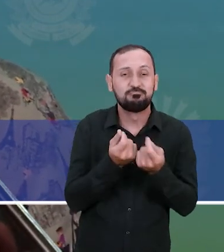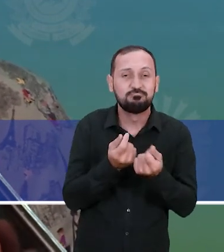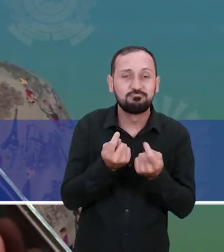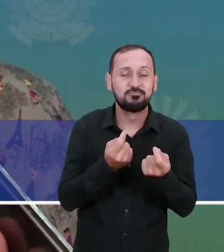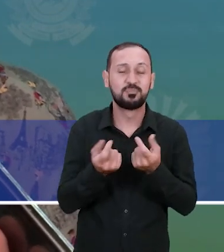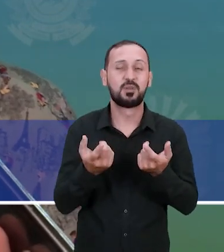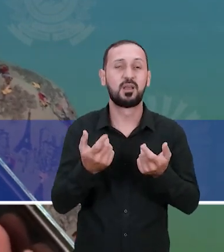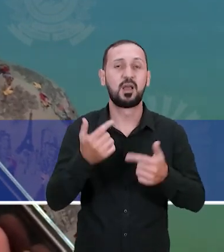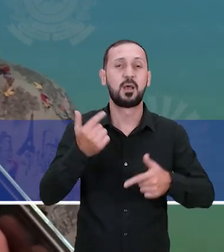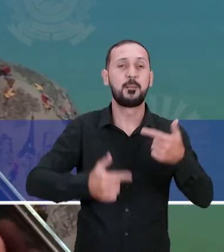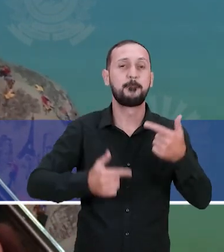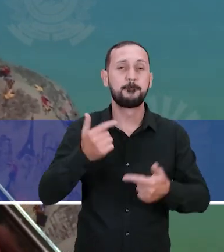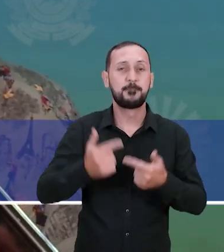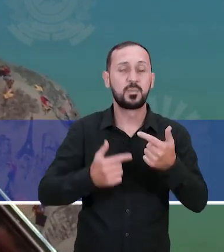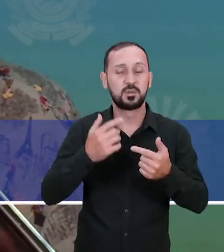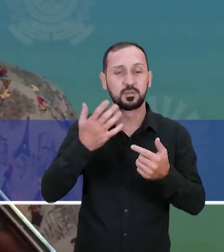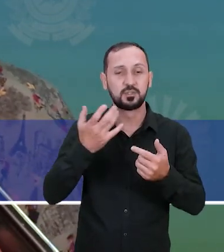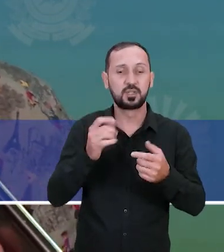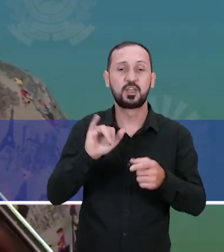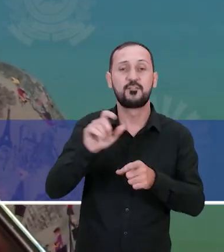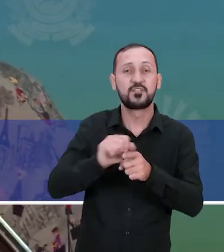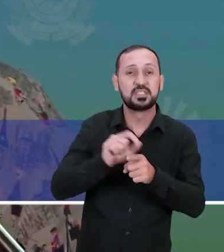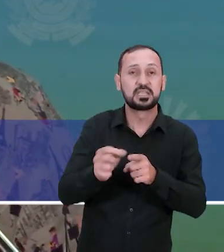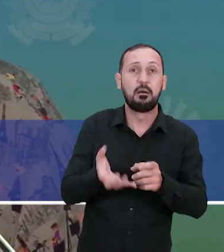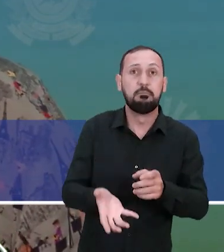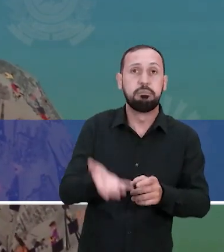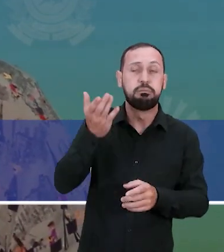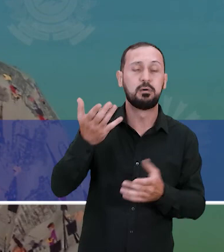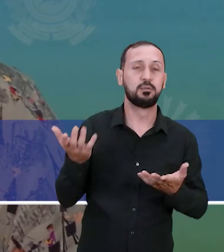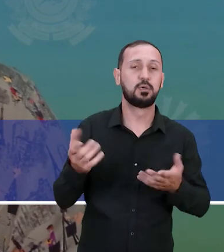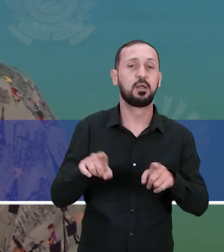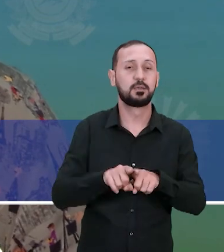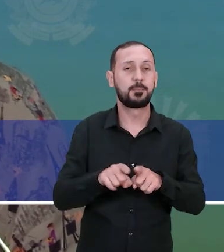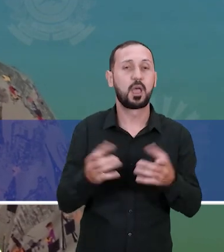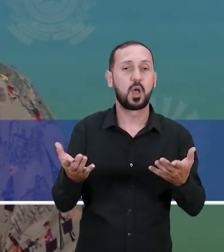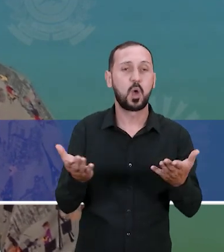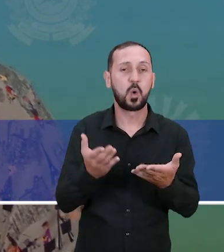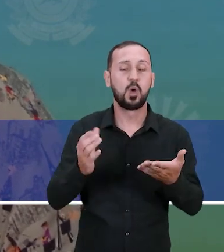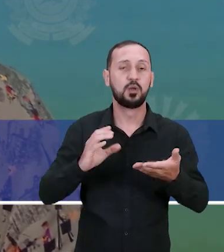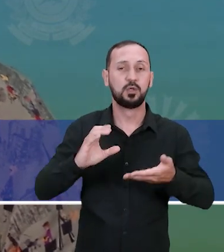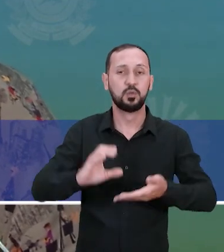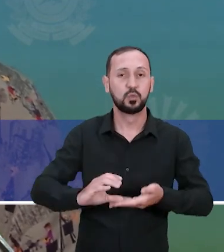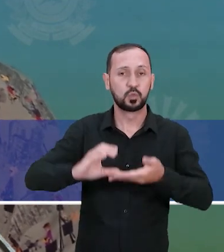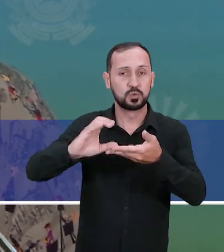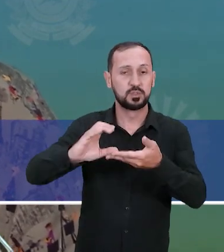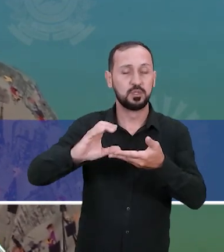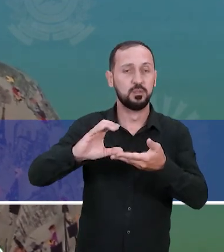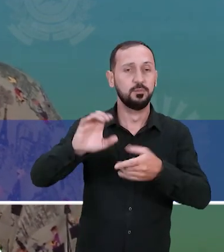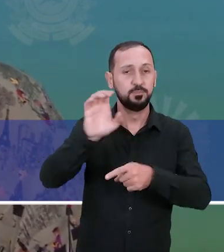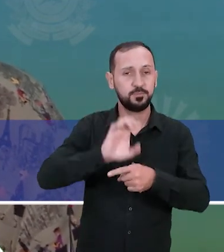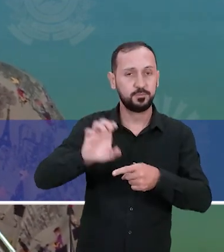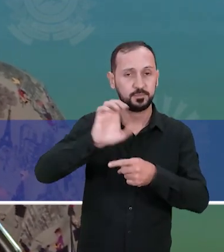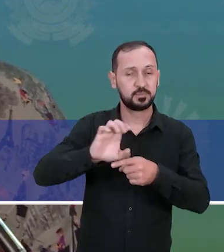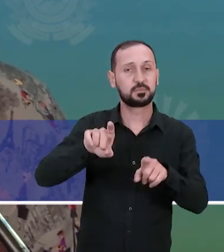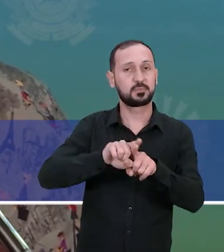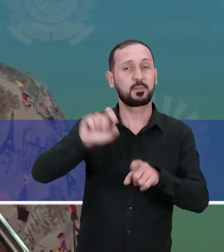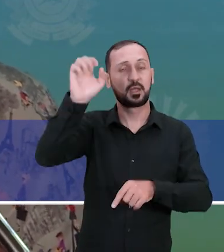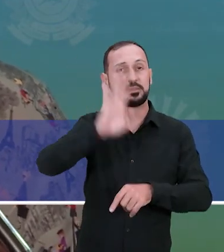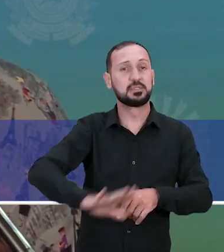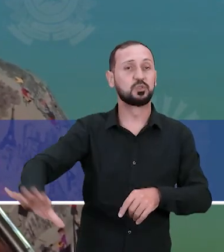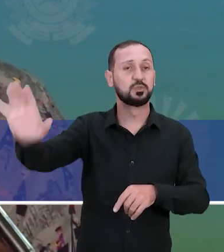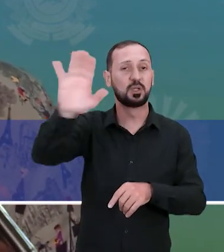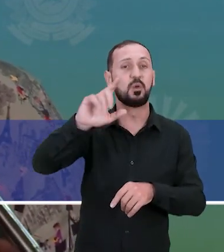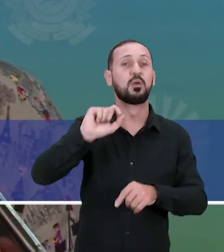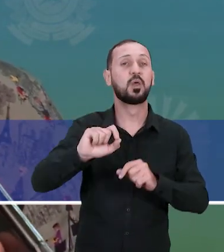crise econômica, políticas de austeridade fiscal. A gente tem também o desmonte agora do Conselho Estadual, do Conselho